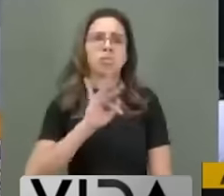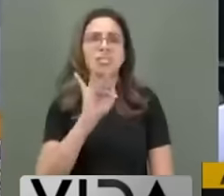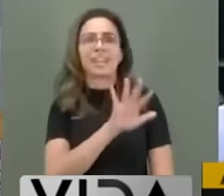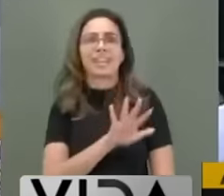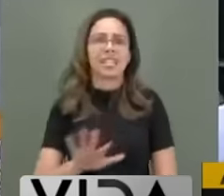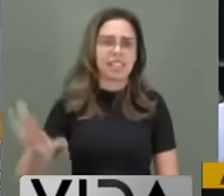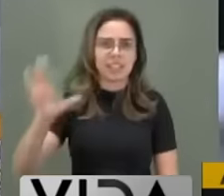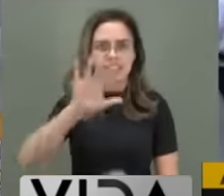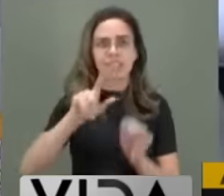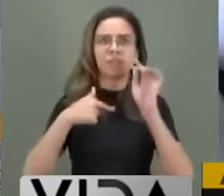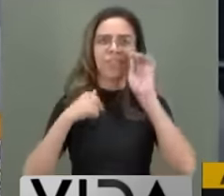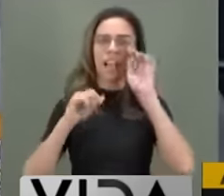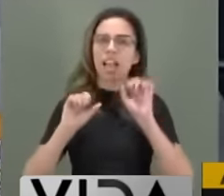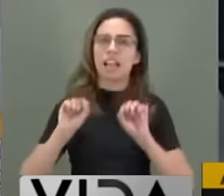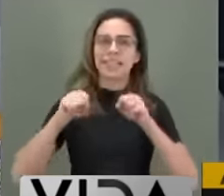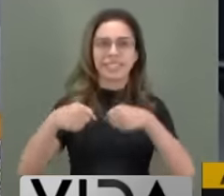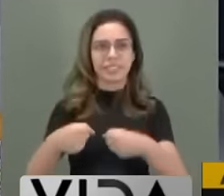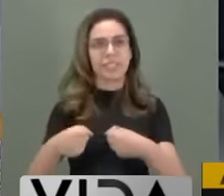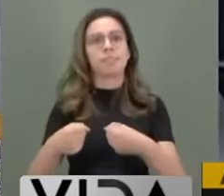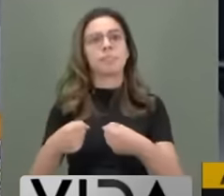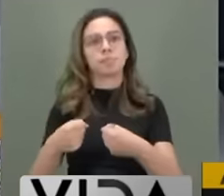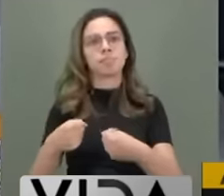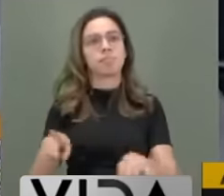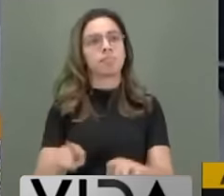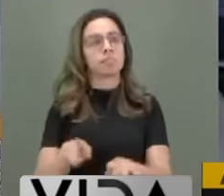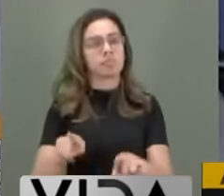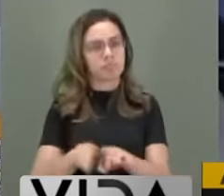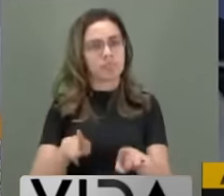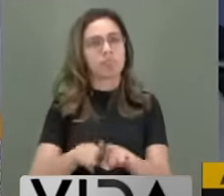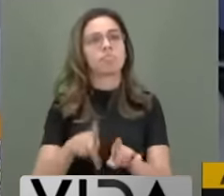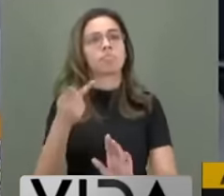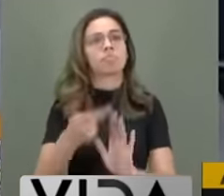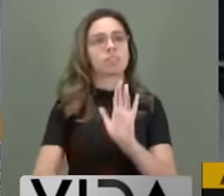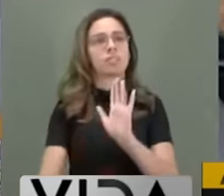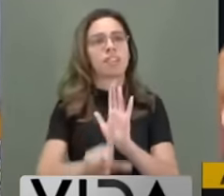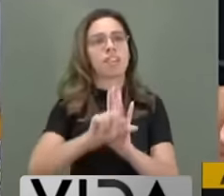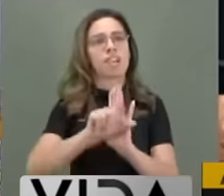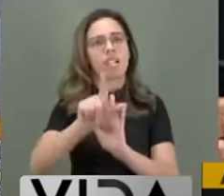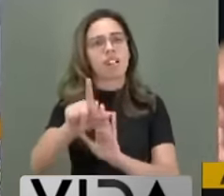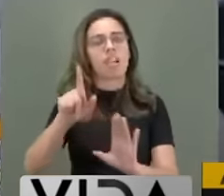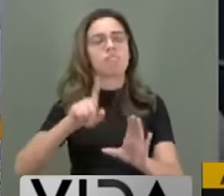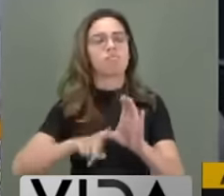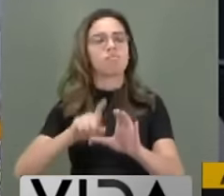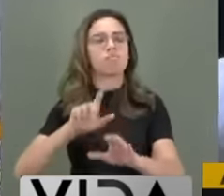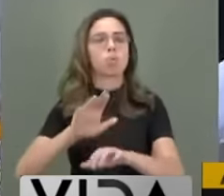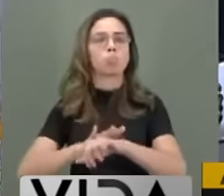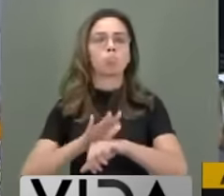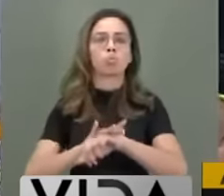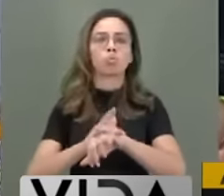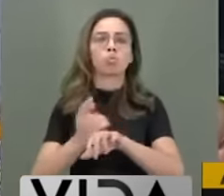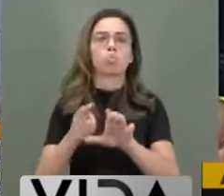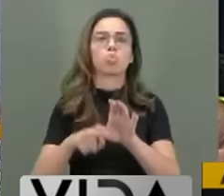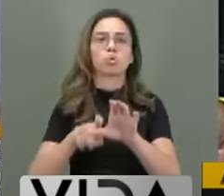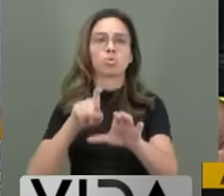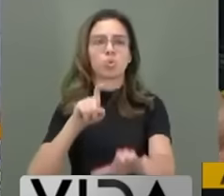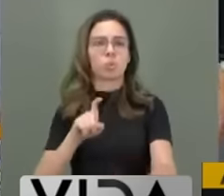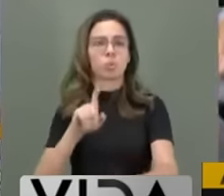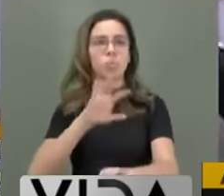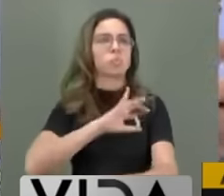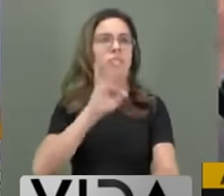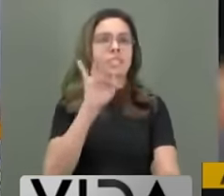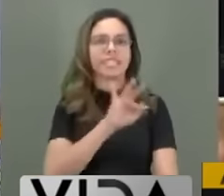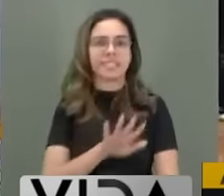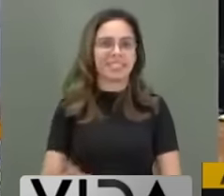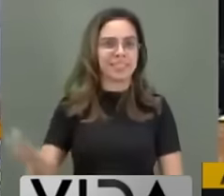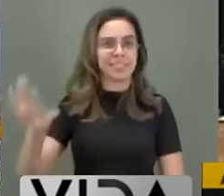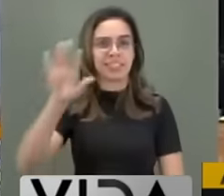principais defensores aqui, com a PEC da autonomia que o senhor assinou, o senador Peter Cão assinou, a autonomia da Polícia Federal, para que